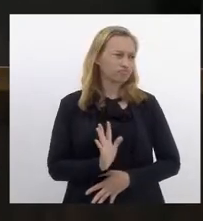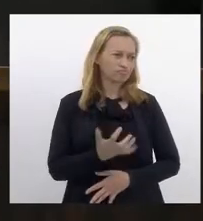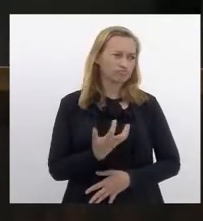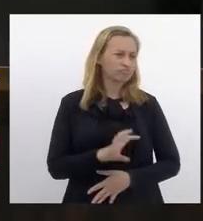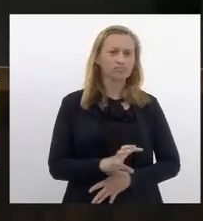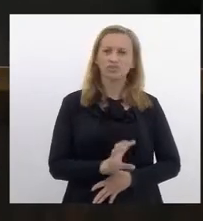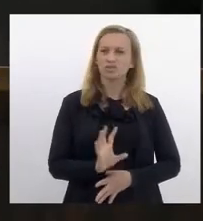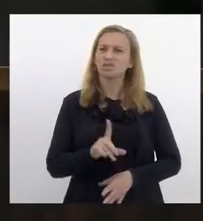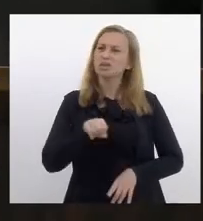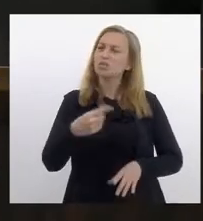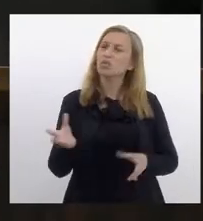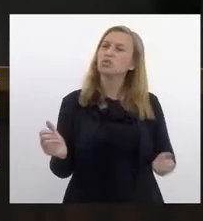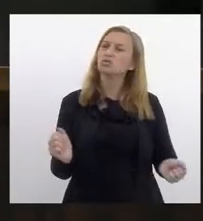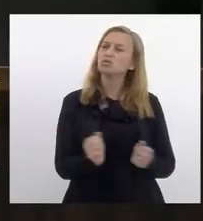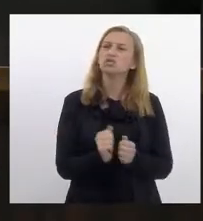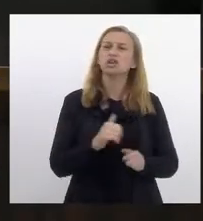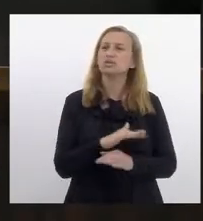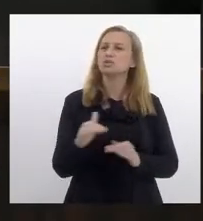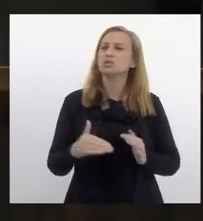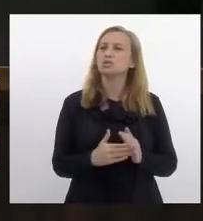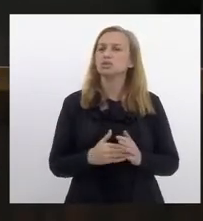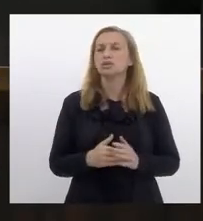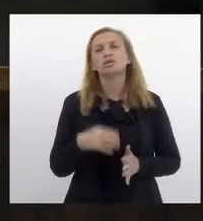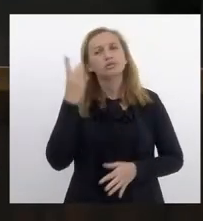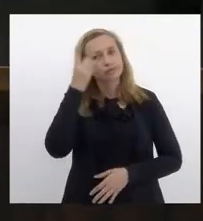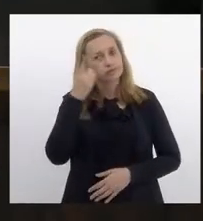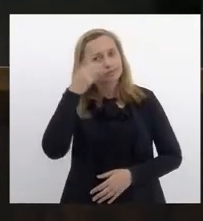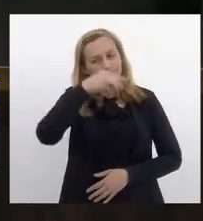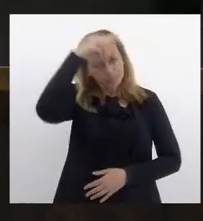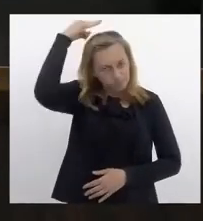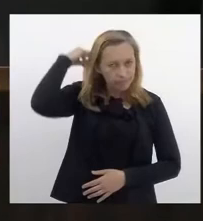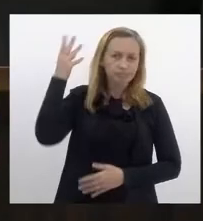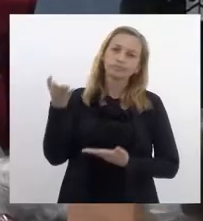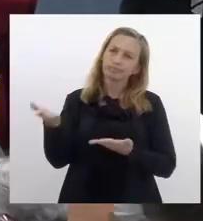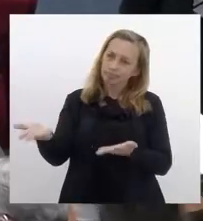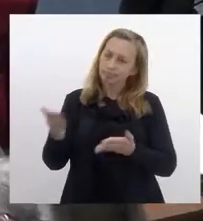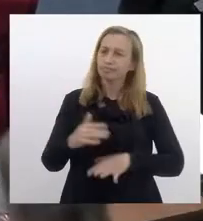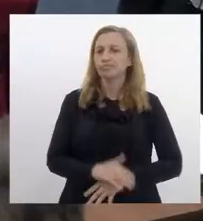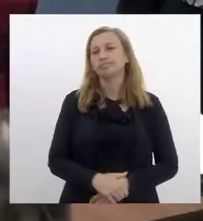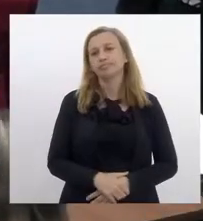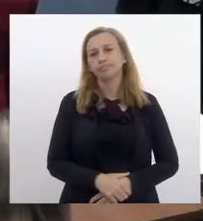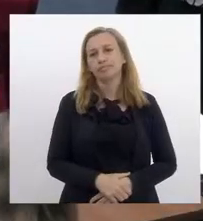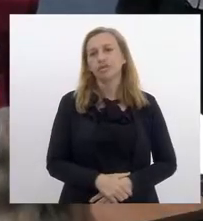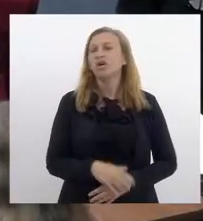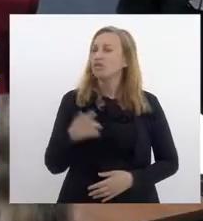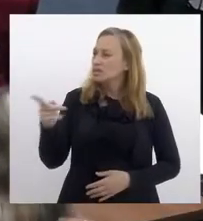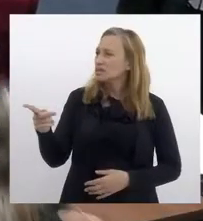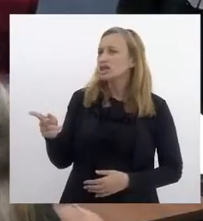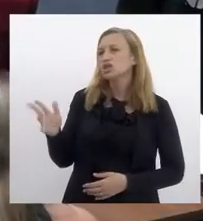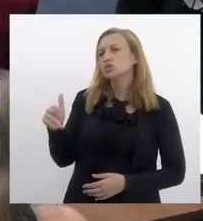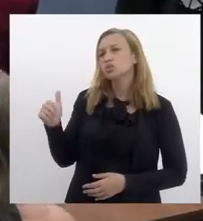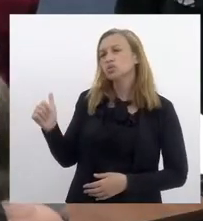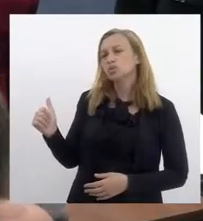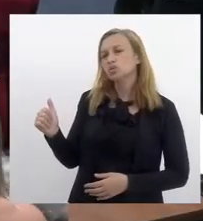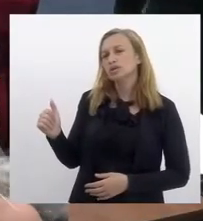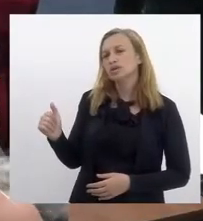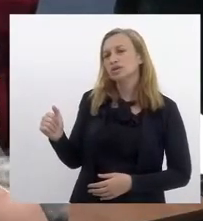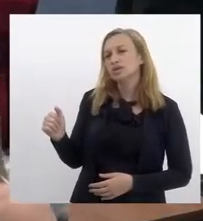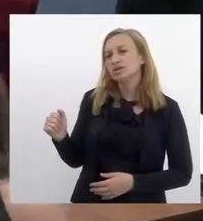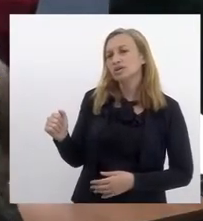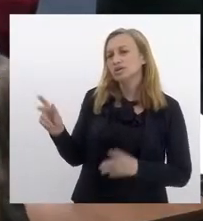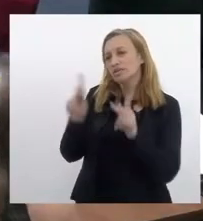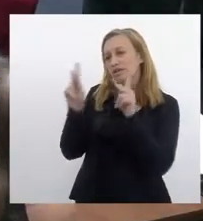vamos aglutinar todo mundo. Deputado Márcio, por favor. Vocês nunca se deram, não vai ser agora que vocês vão se entender, não é